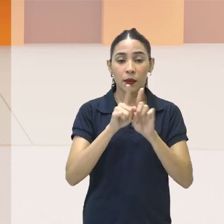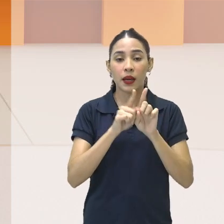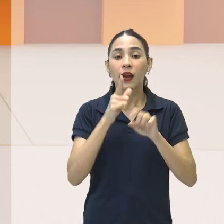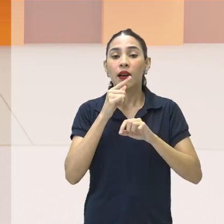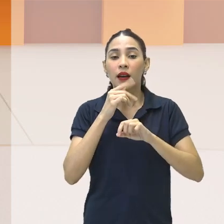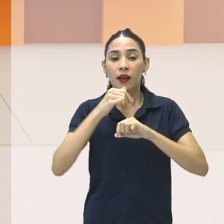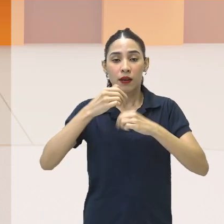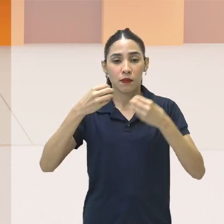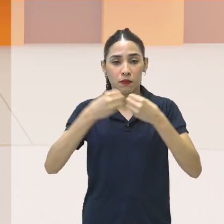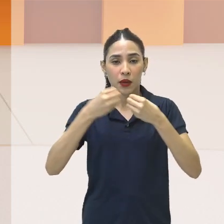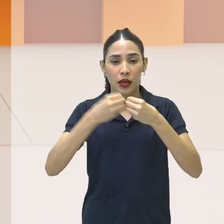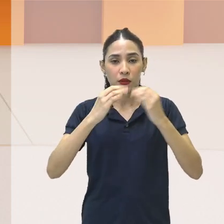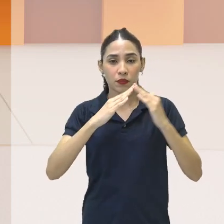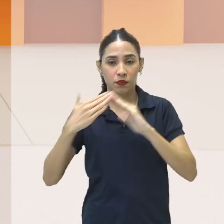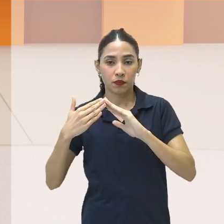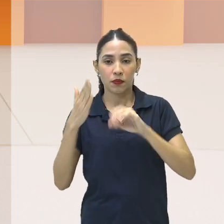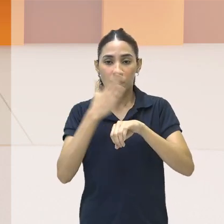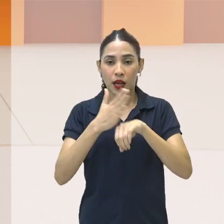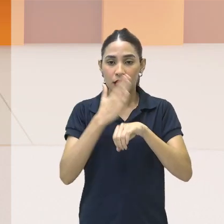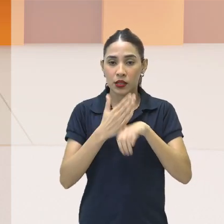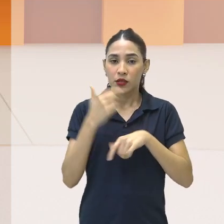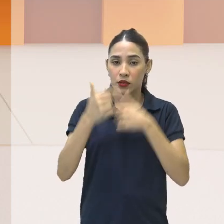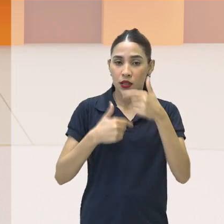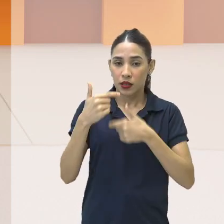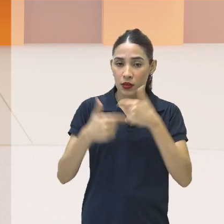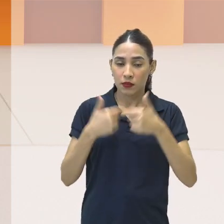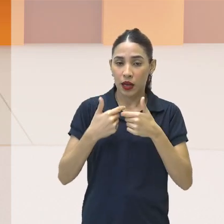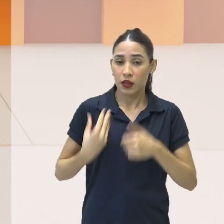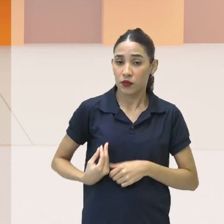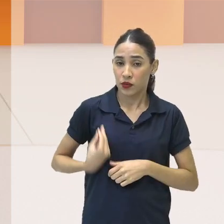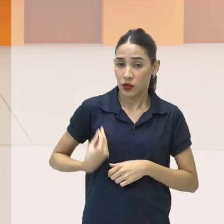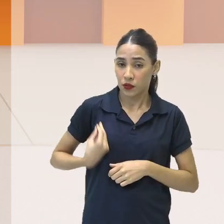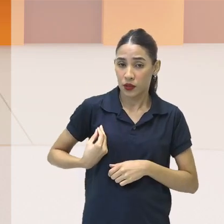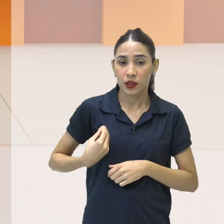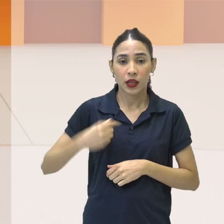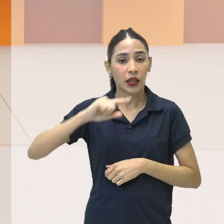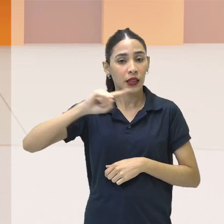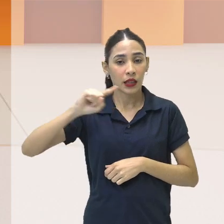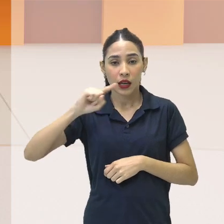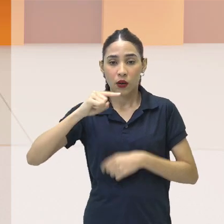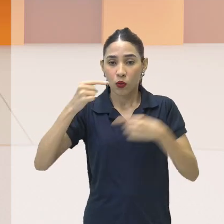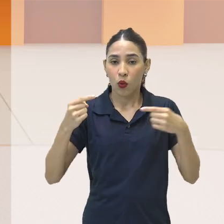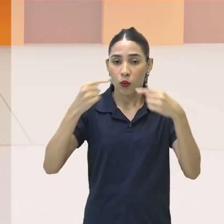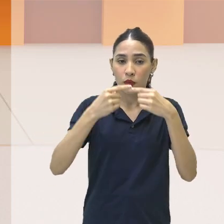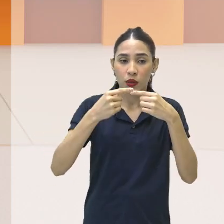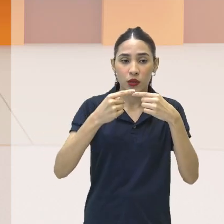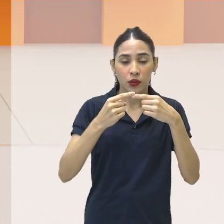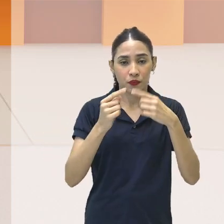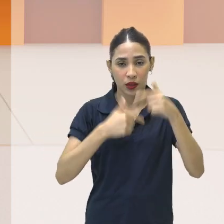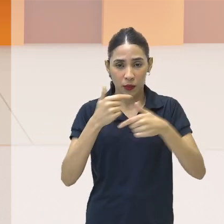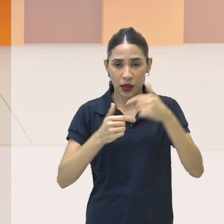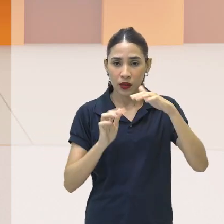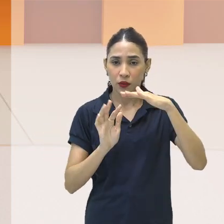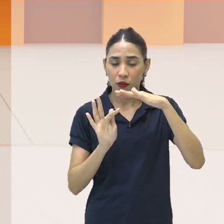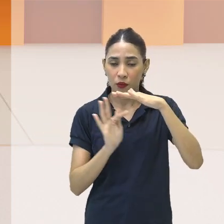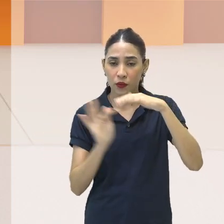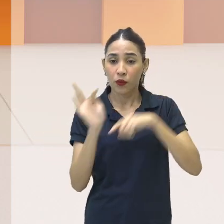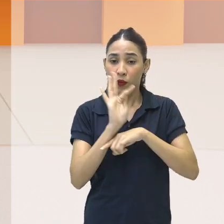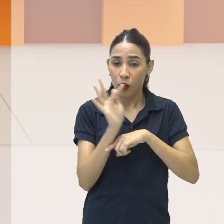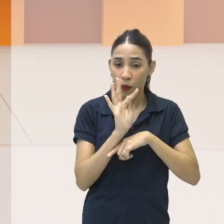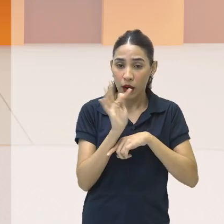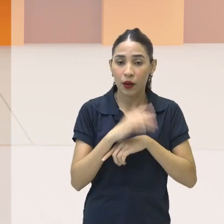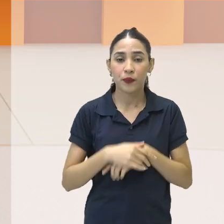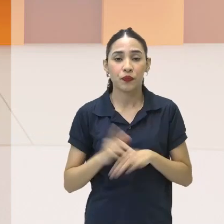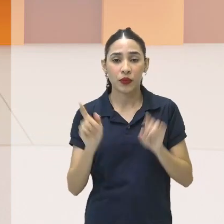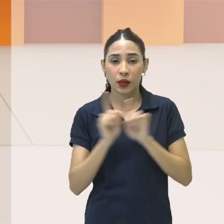que praticam atividades de subsistência, que não se enquadram no trabalho formal. A dificuldade